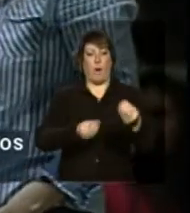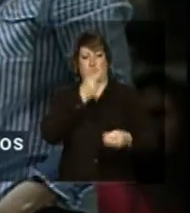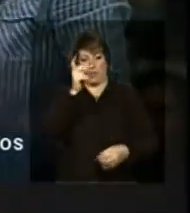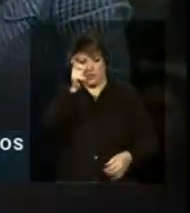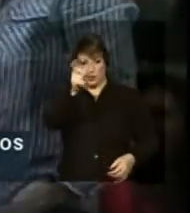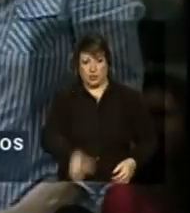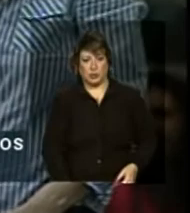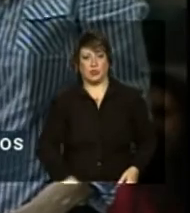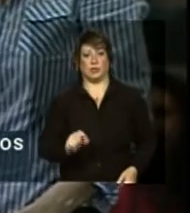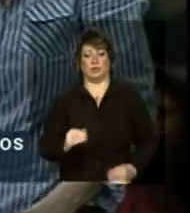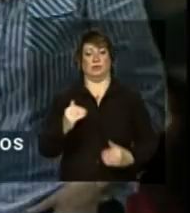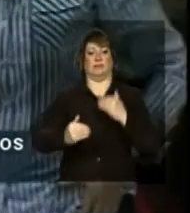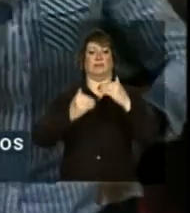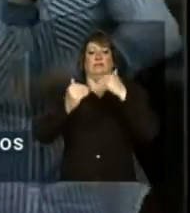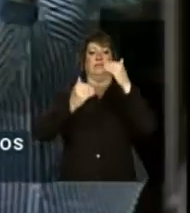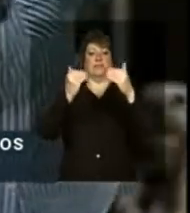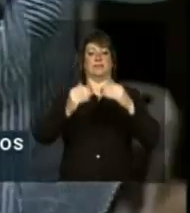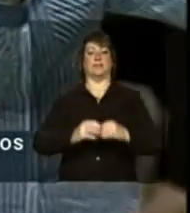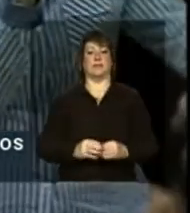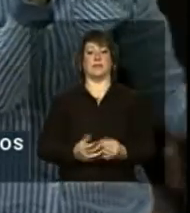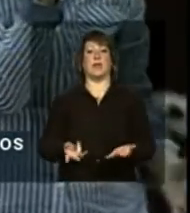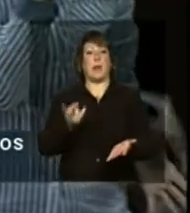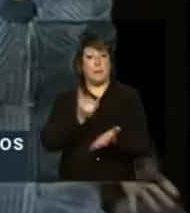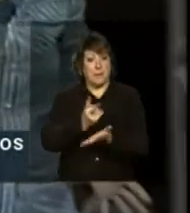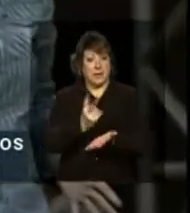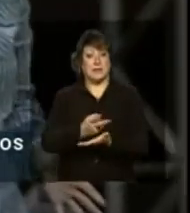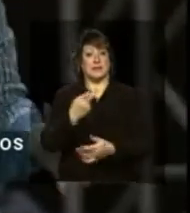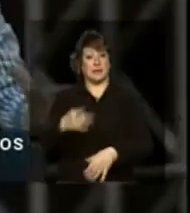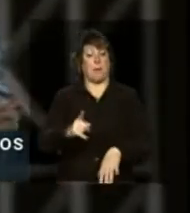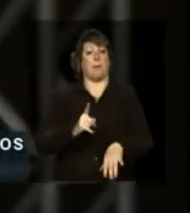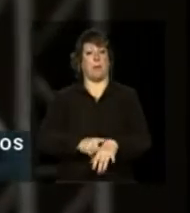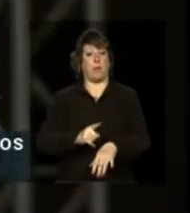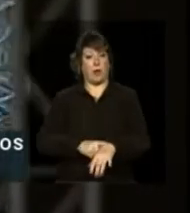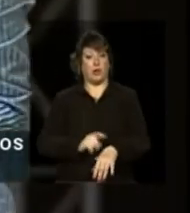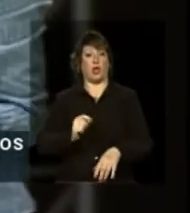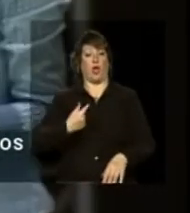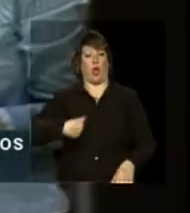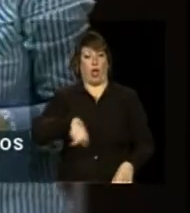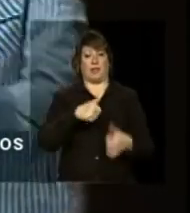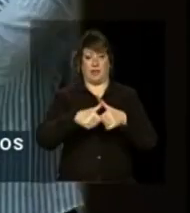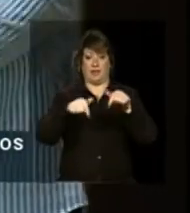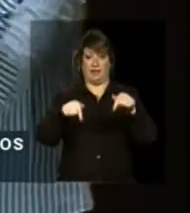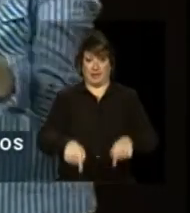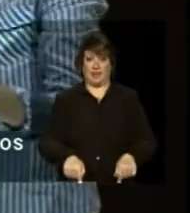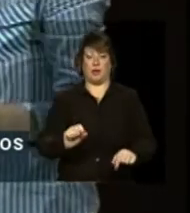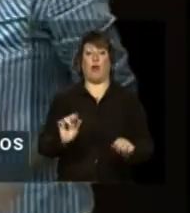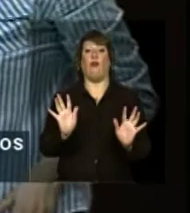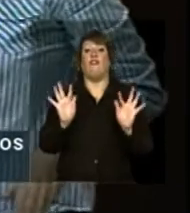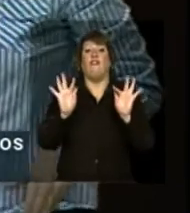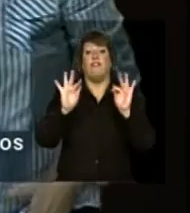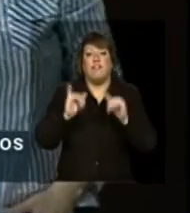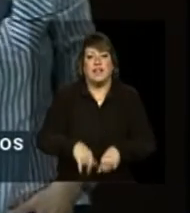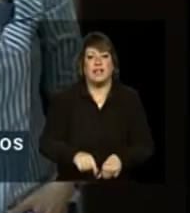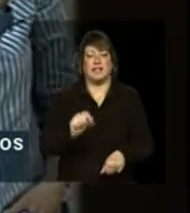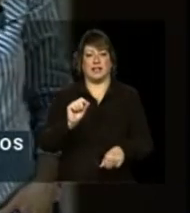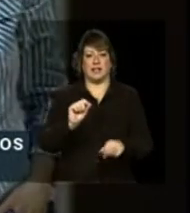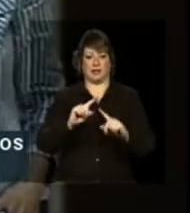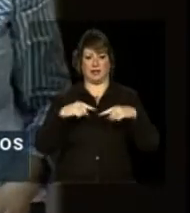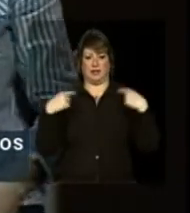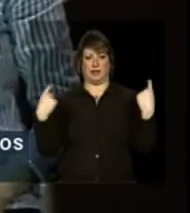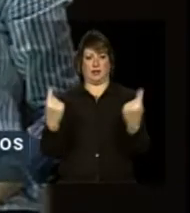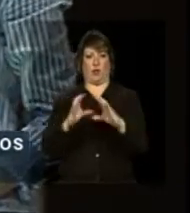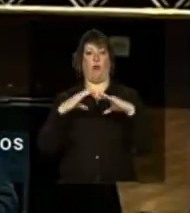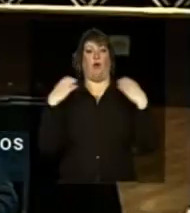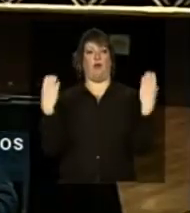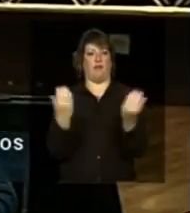peculiar situação de desenvolvimento. Mesmo neste momento em que nós estamos aqui, no final de uma solenidade